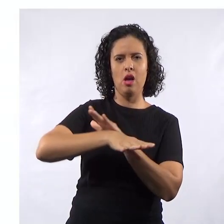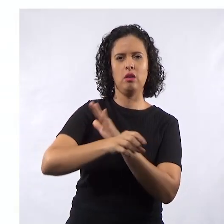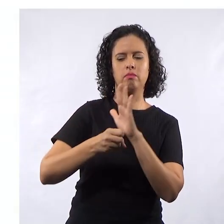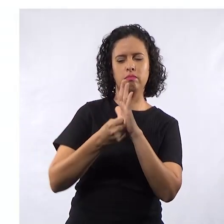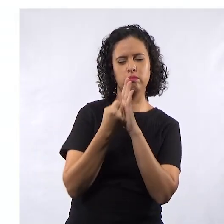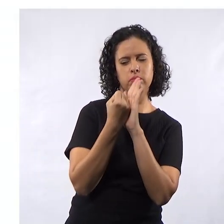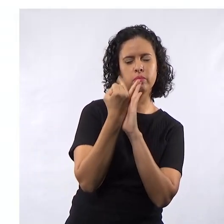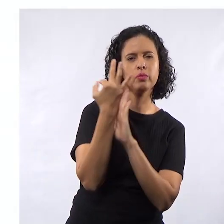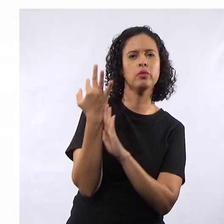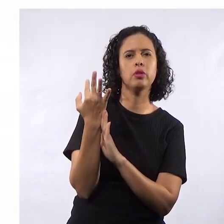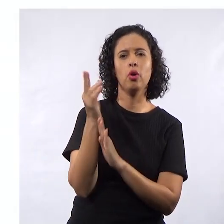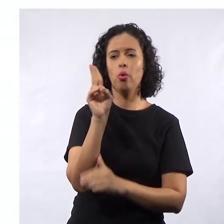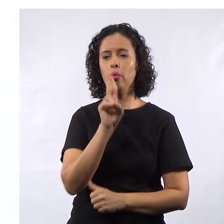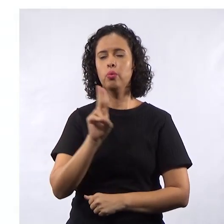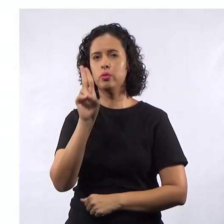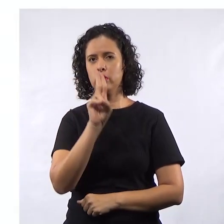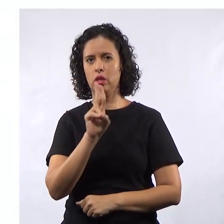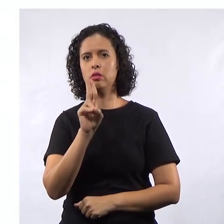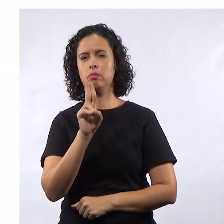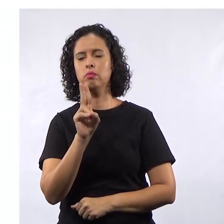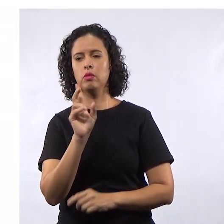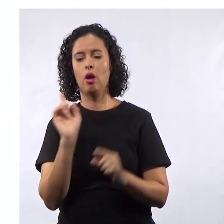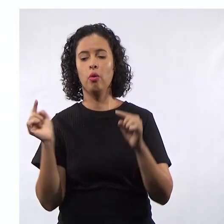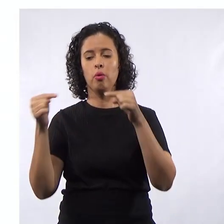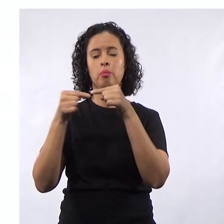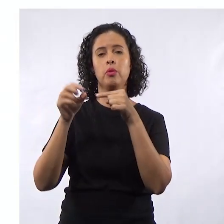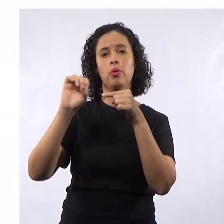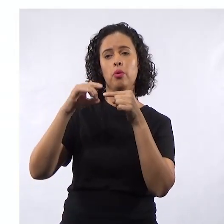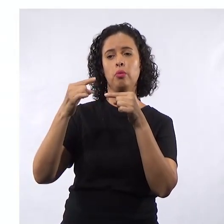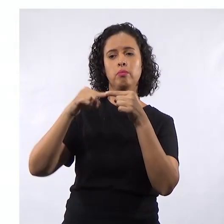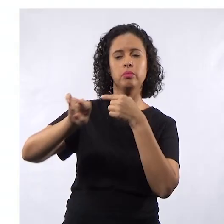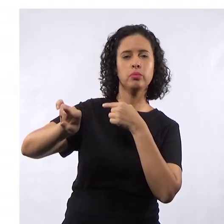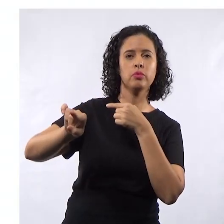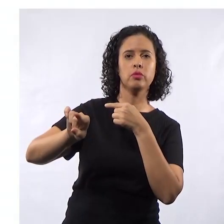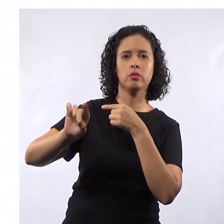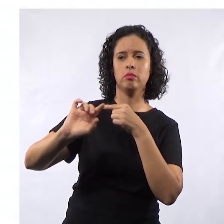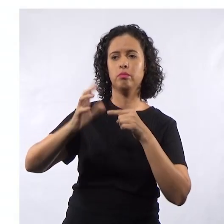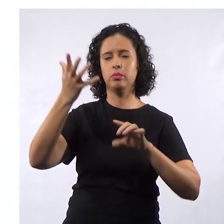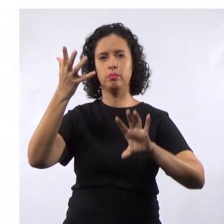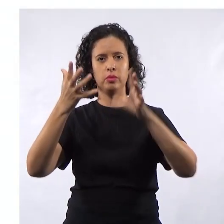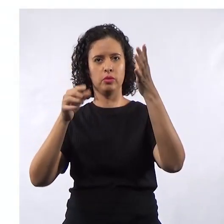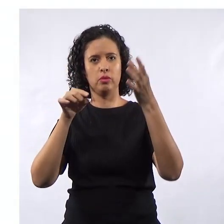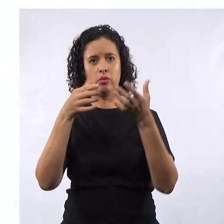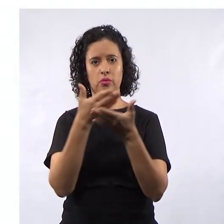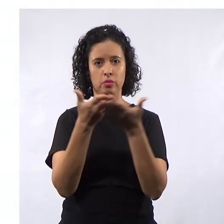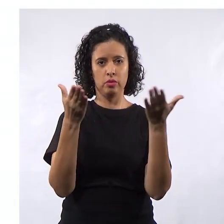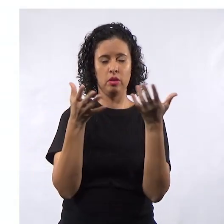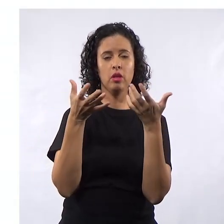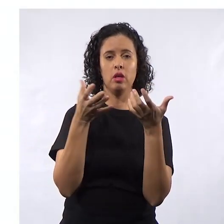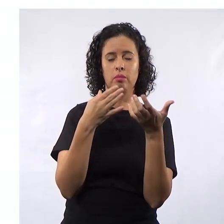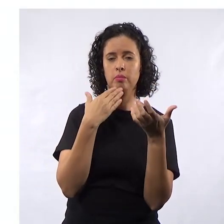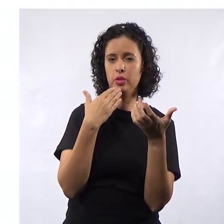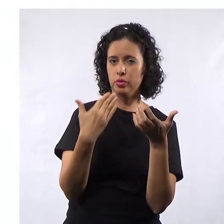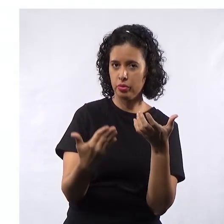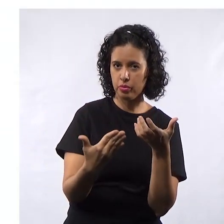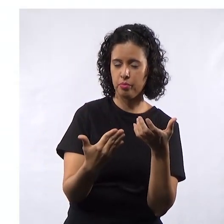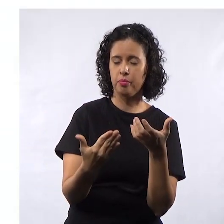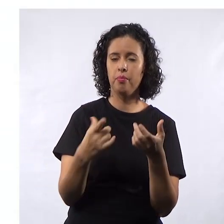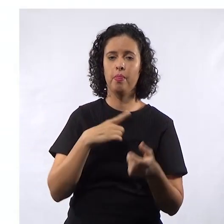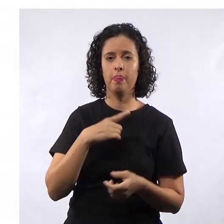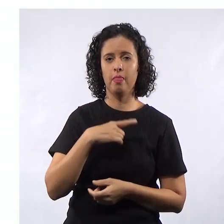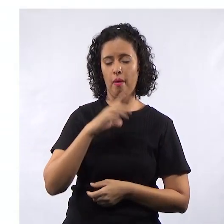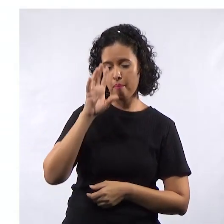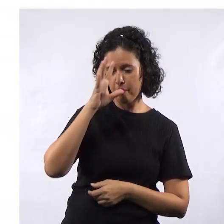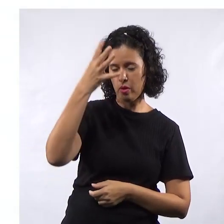aplicadas aí a favor ou em benefício aí de uma situação que você deseja pleitear. Então, são várias